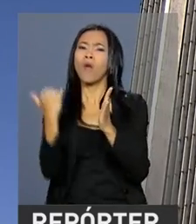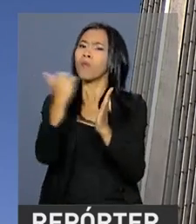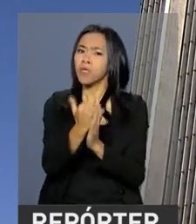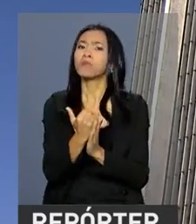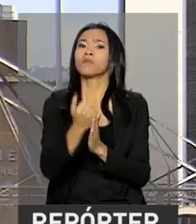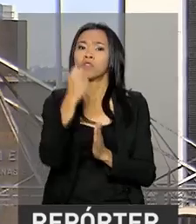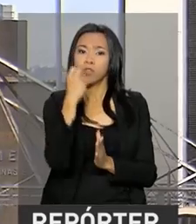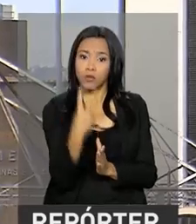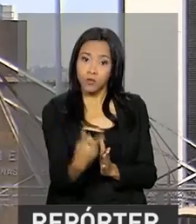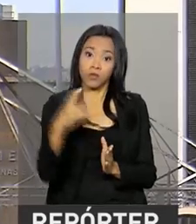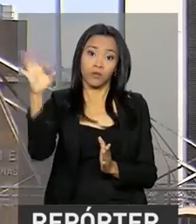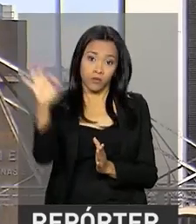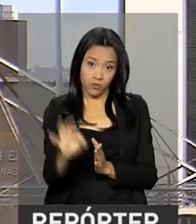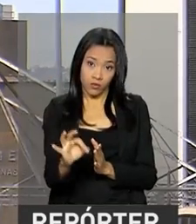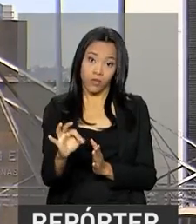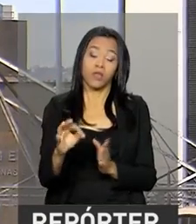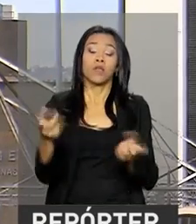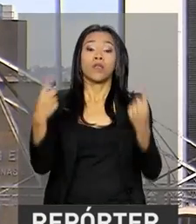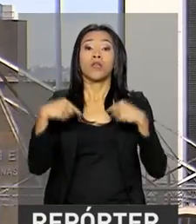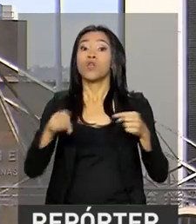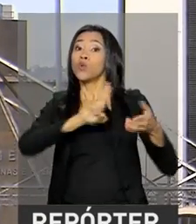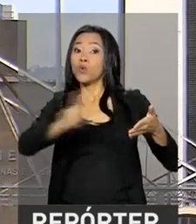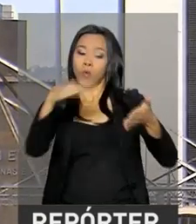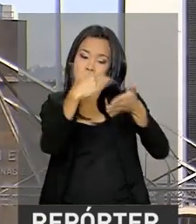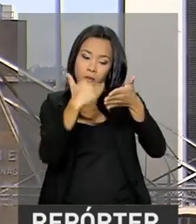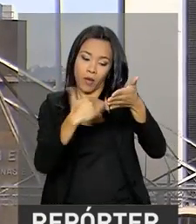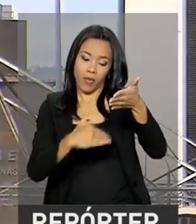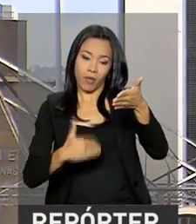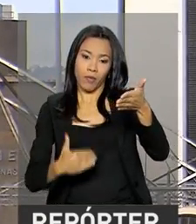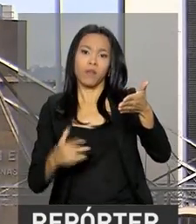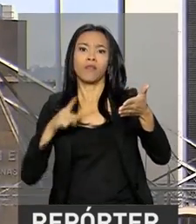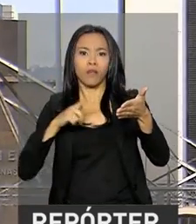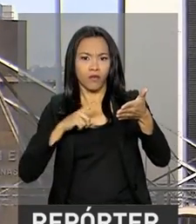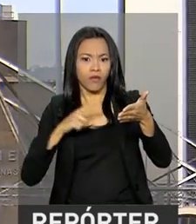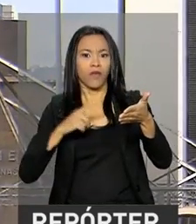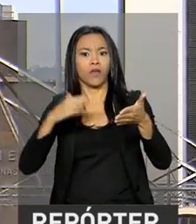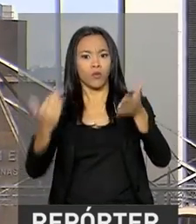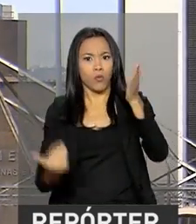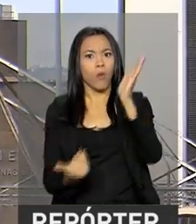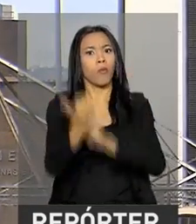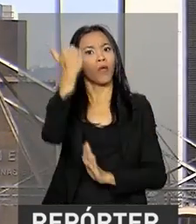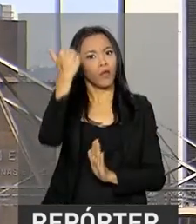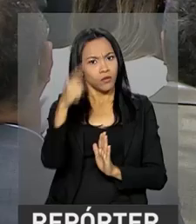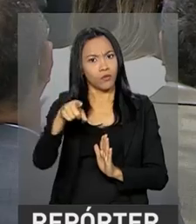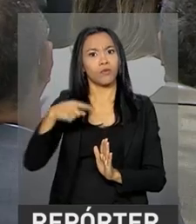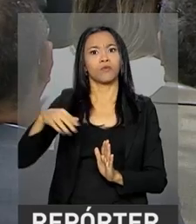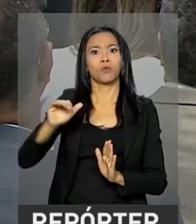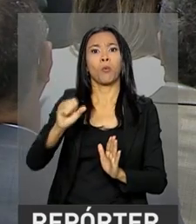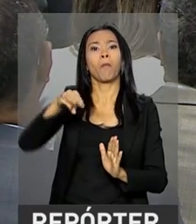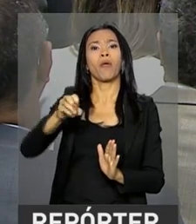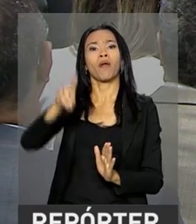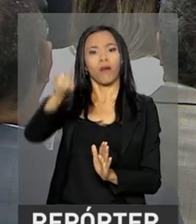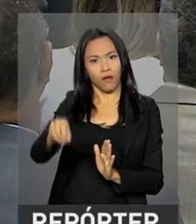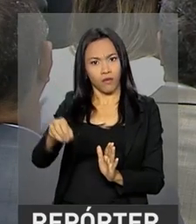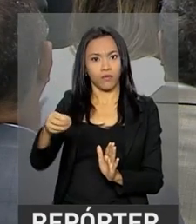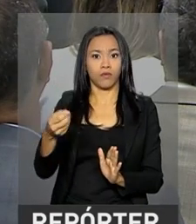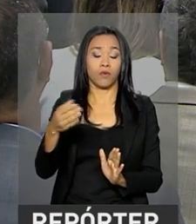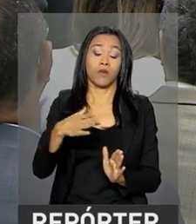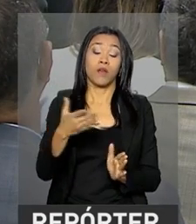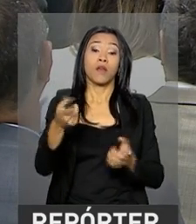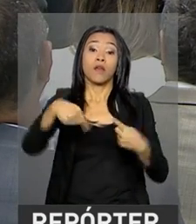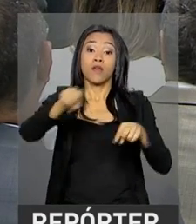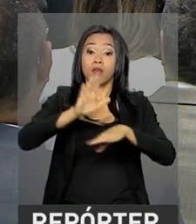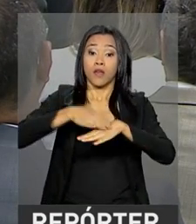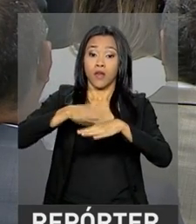2000% e as estatais adas na Bolsa de Valores tiveram crescimento expressivo do valor de mercado resultado segundo o